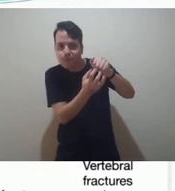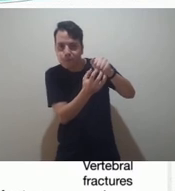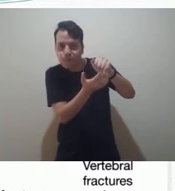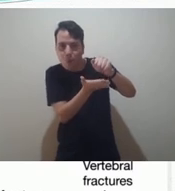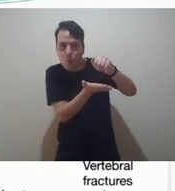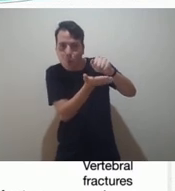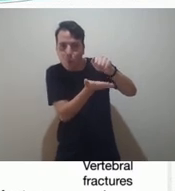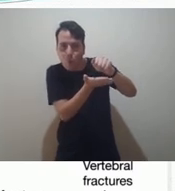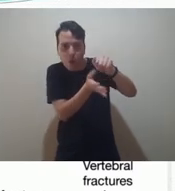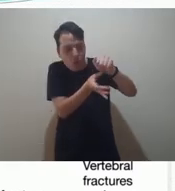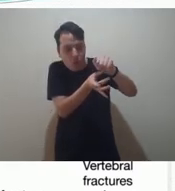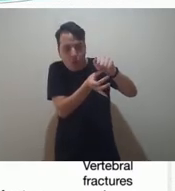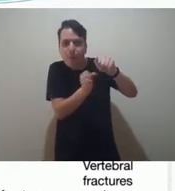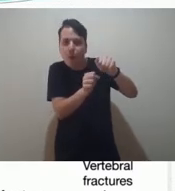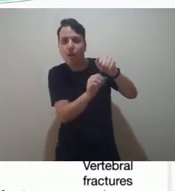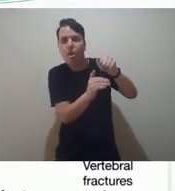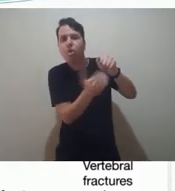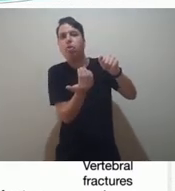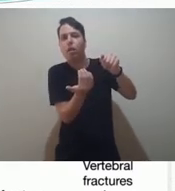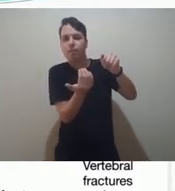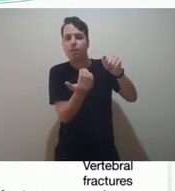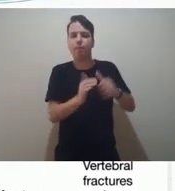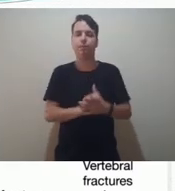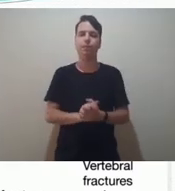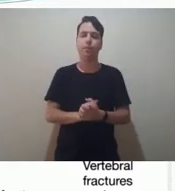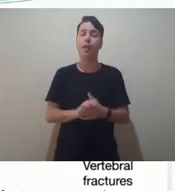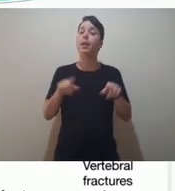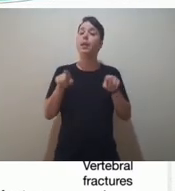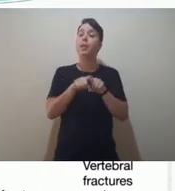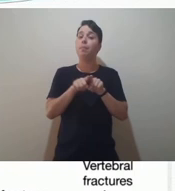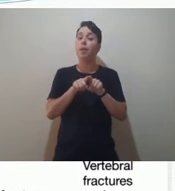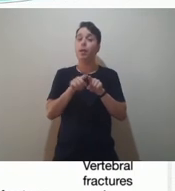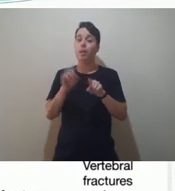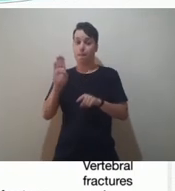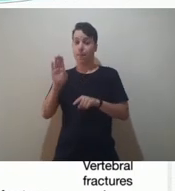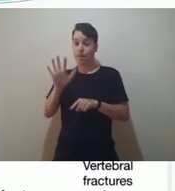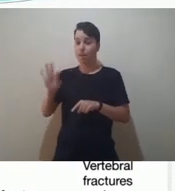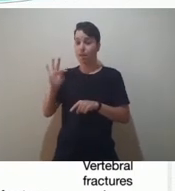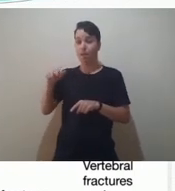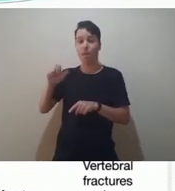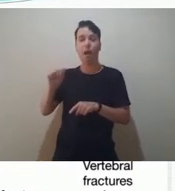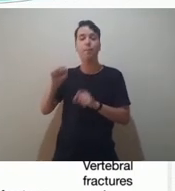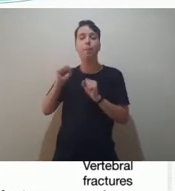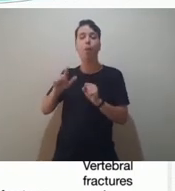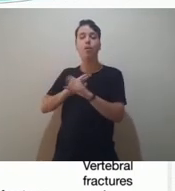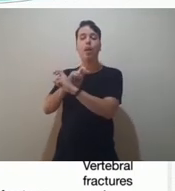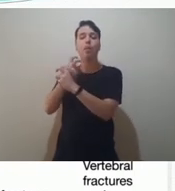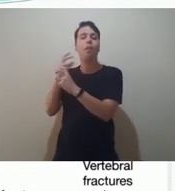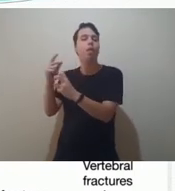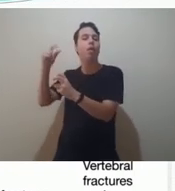de coxim plantar. E também podem existir fraturas antigas, né?